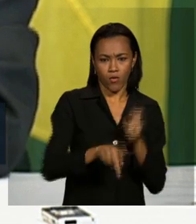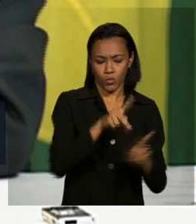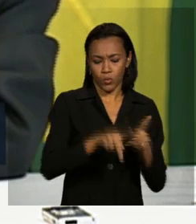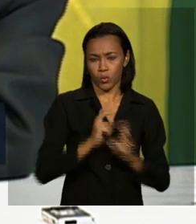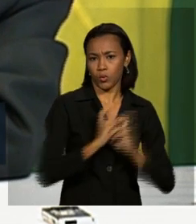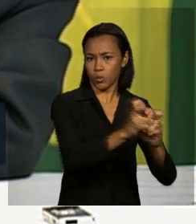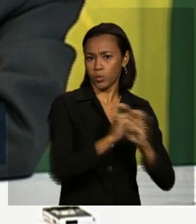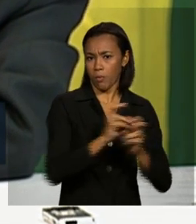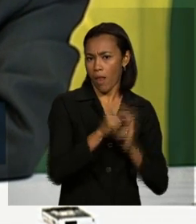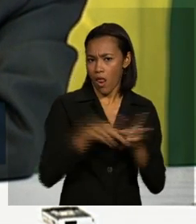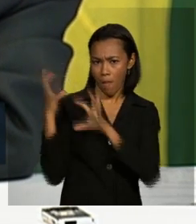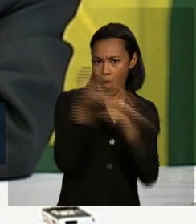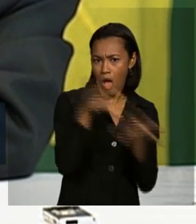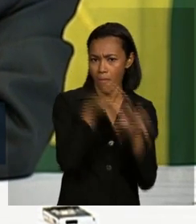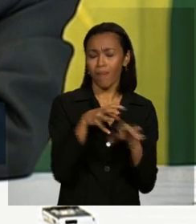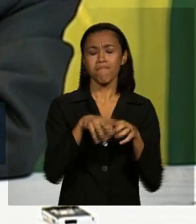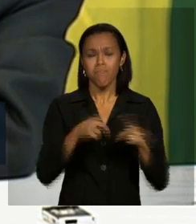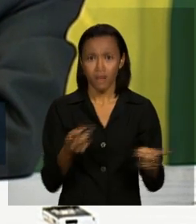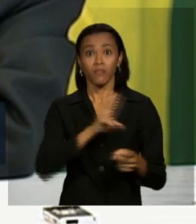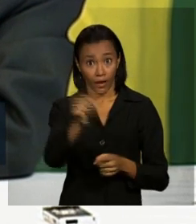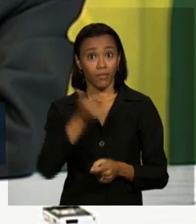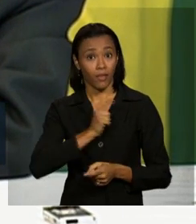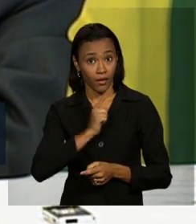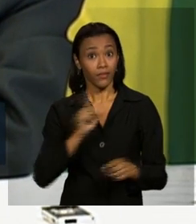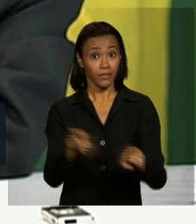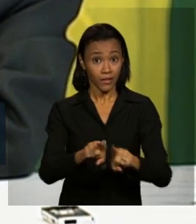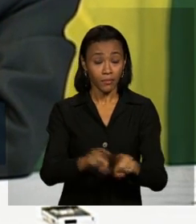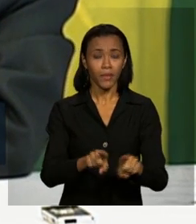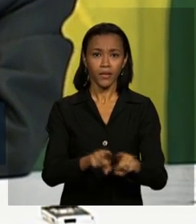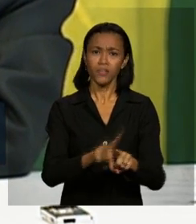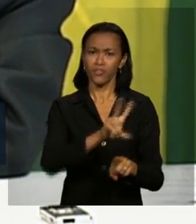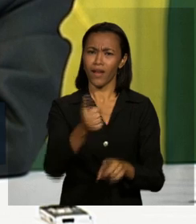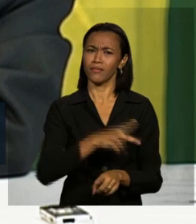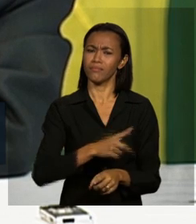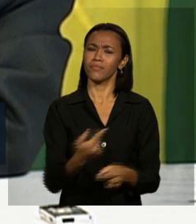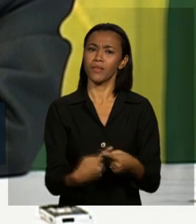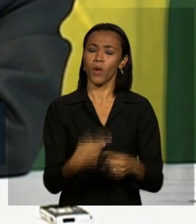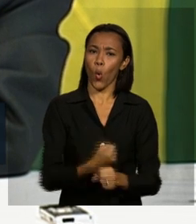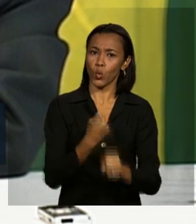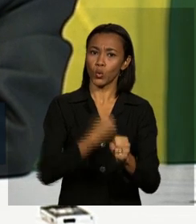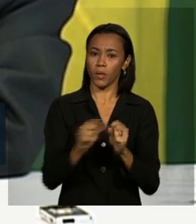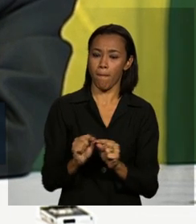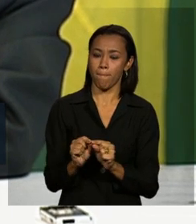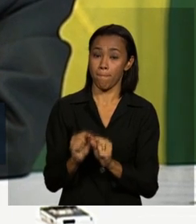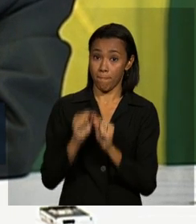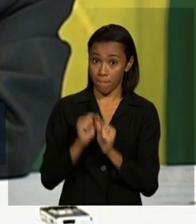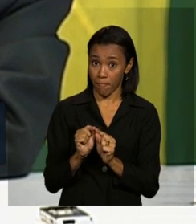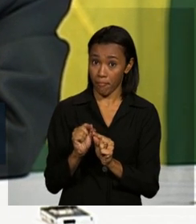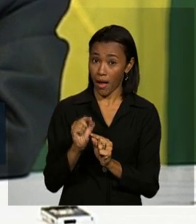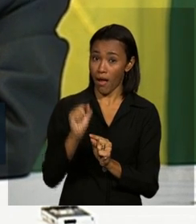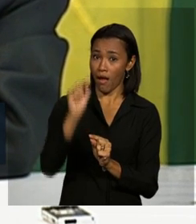modo e agora nós não só vamos tê-la como vamos construir a ligação que vai